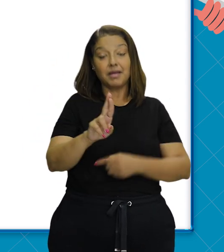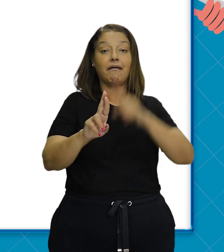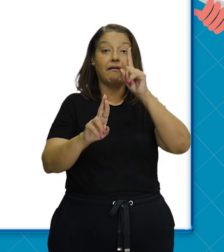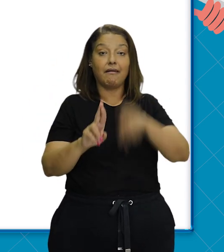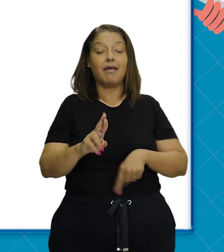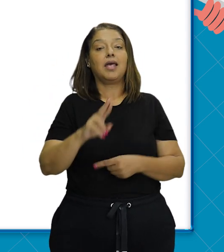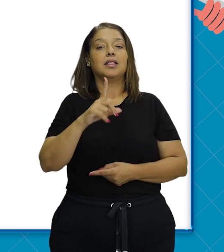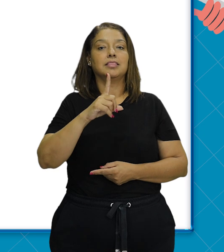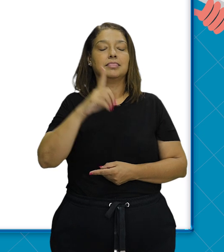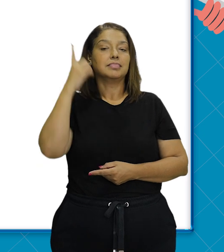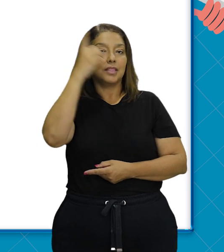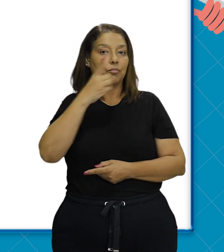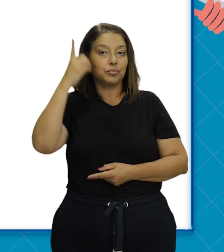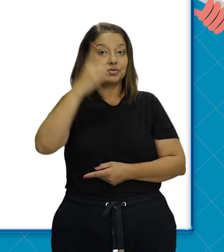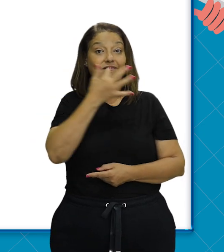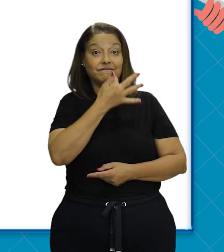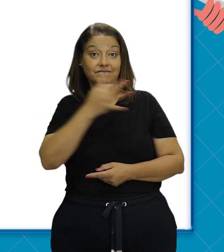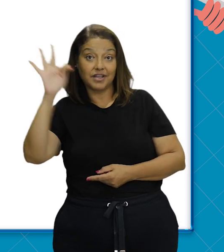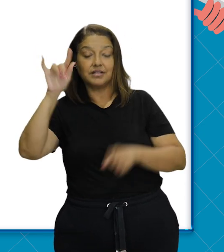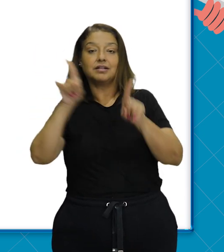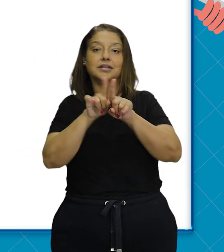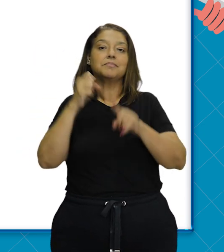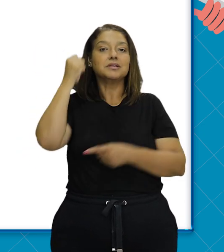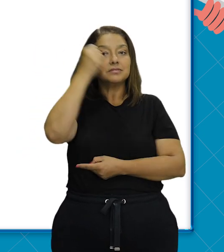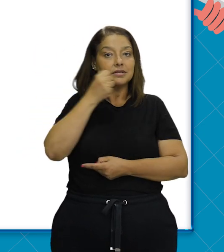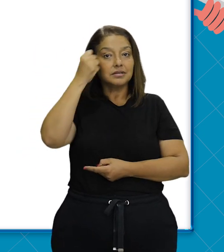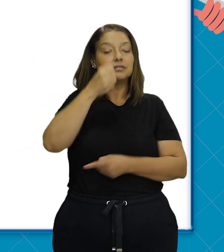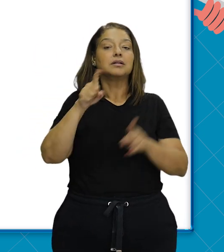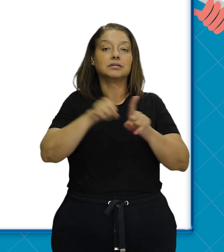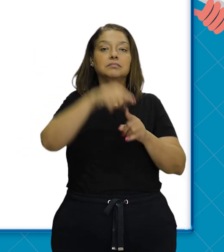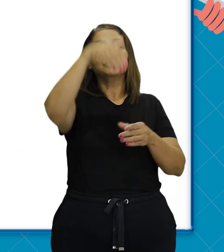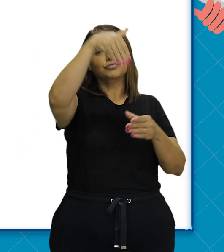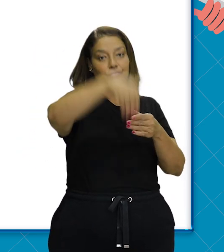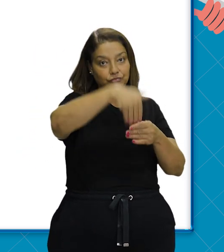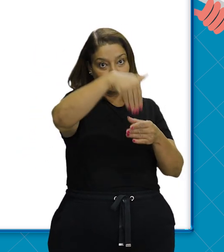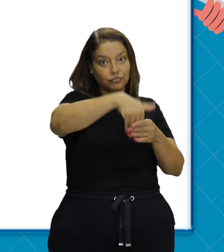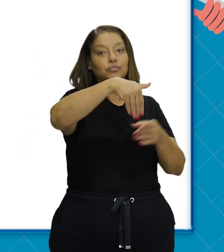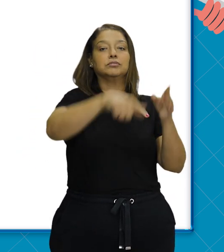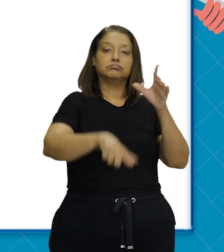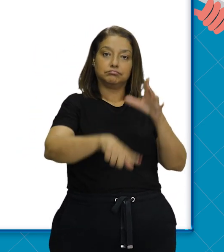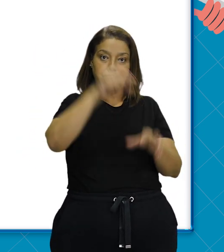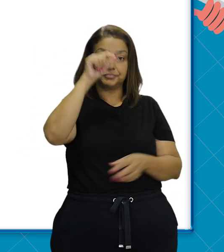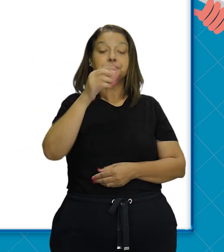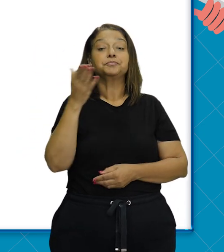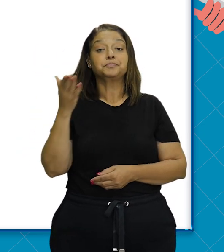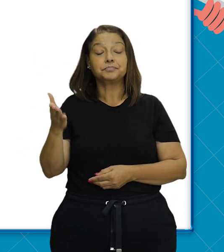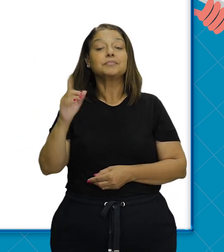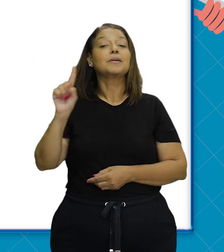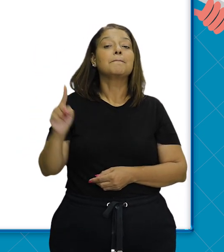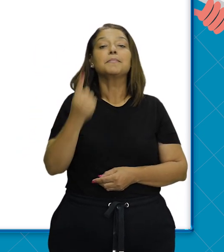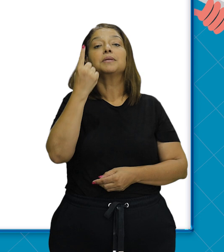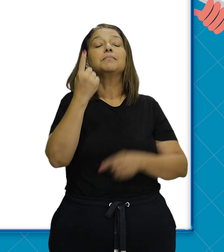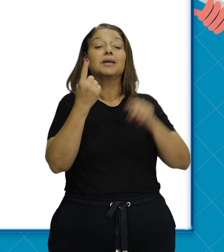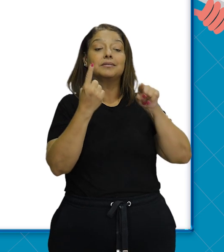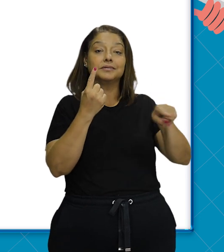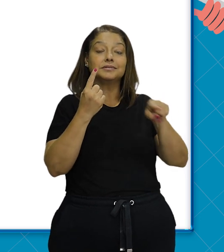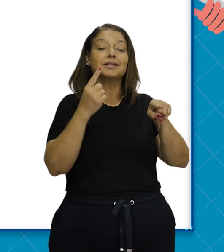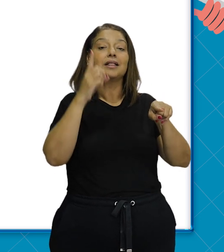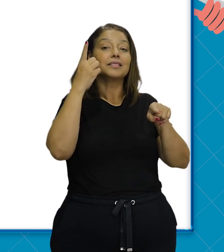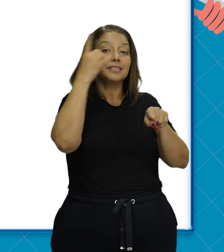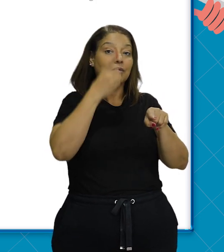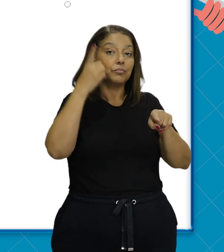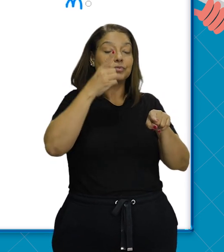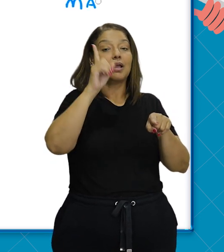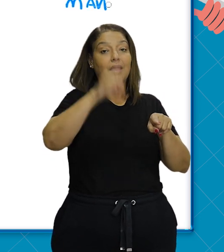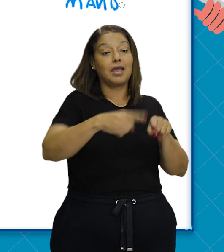deputados federais e os senadores, que também são eleitos através do voto direto. Os primeiros exercem um mandato de 4 anos e